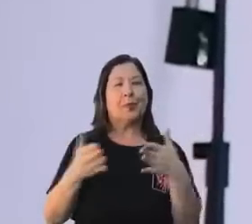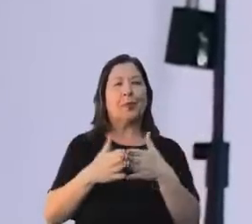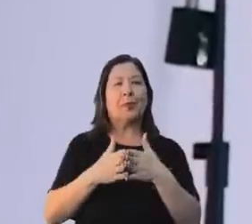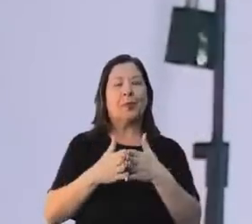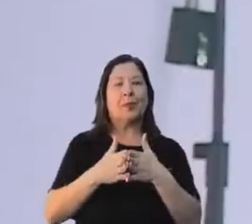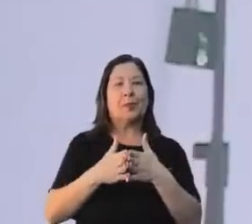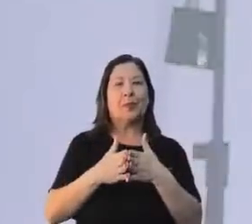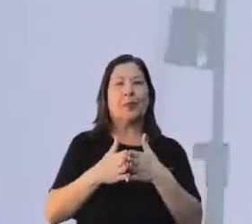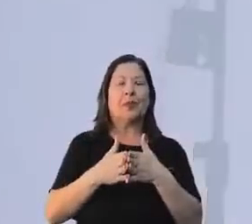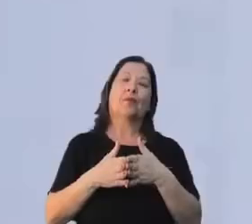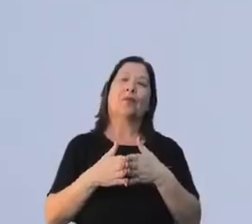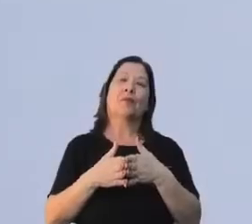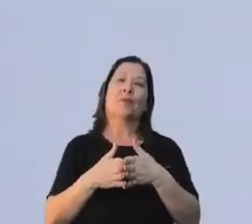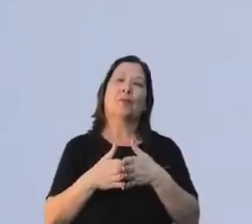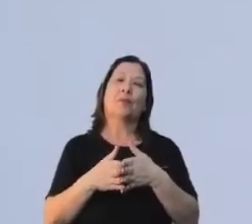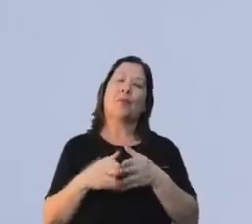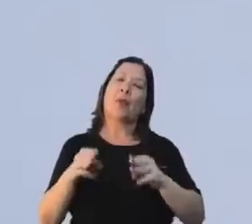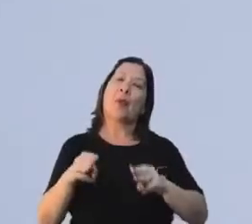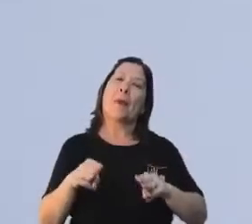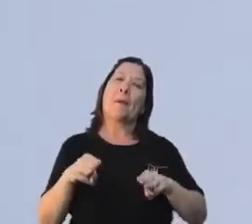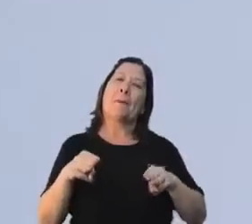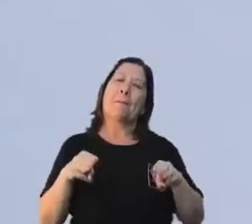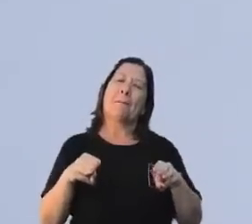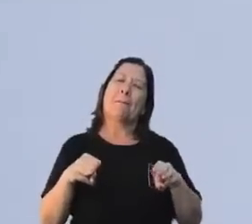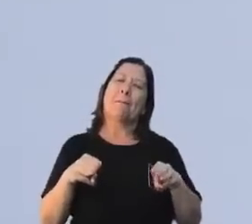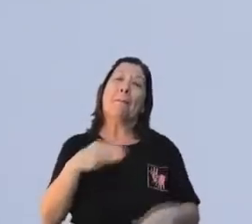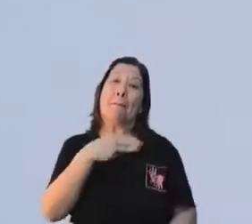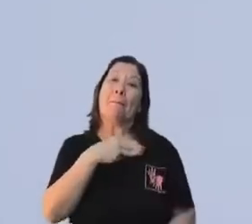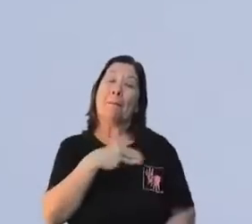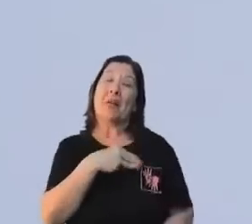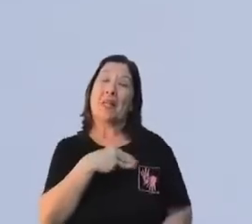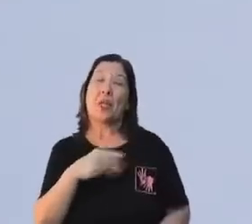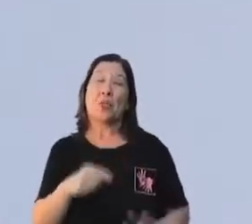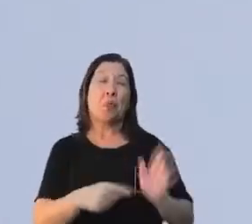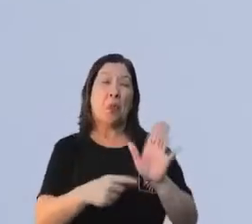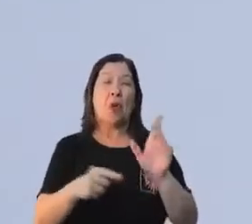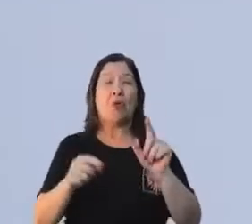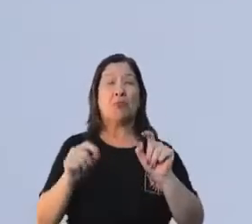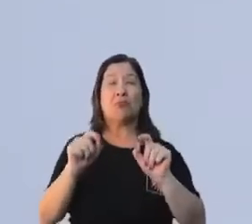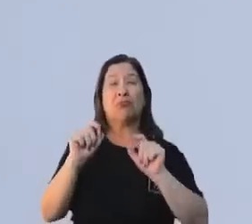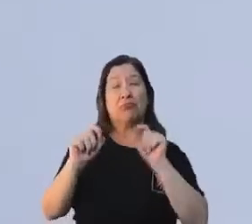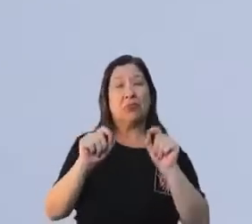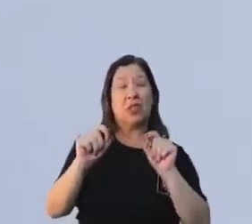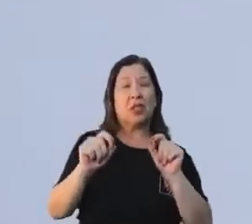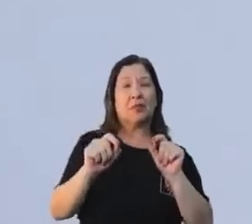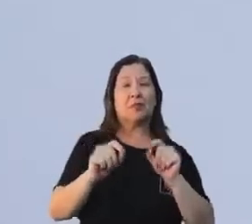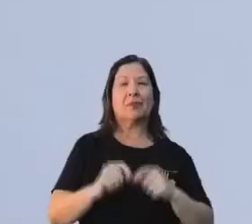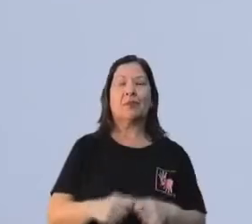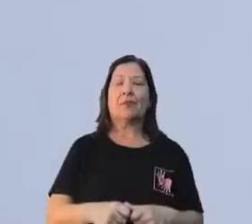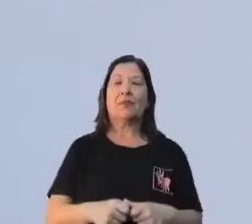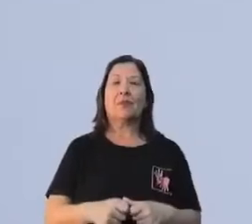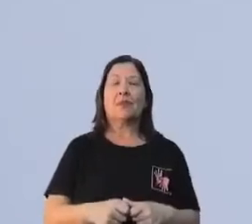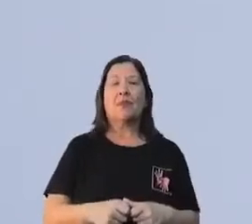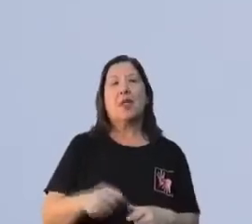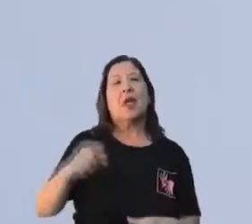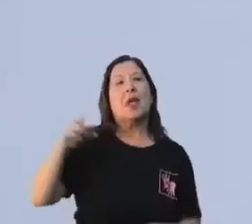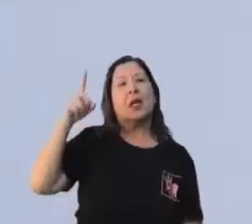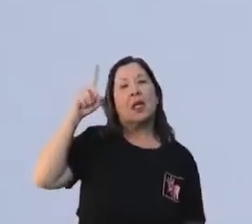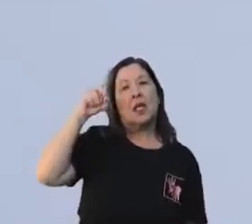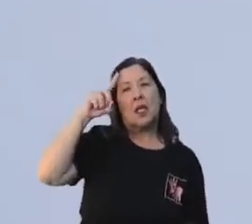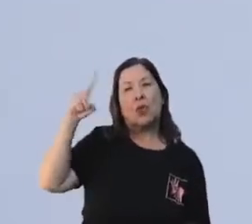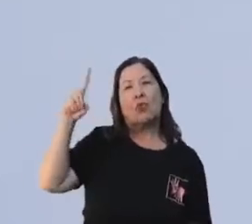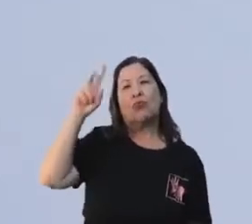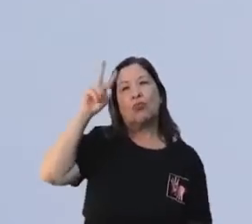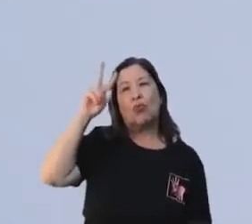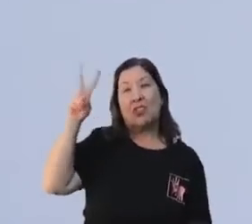Mateus nos informa no capítulo 26, falando do mesmo episódio, que dois dias antes da festa foi